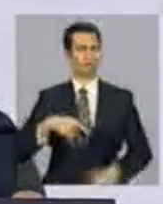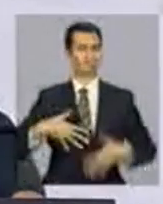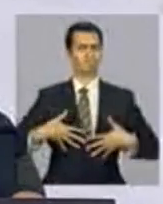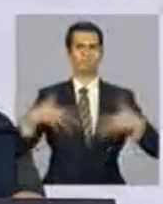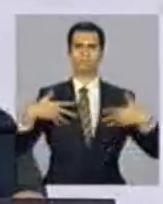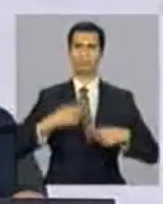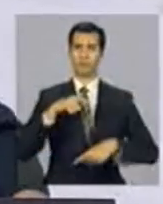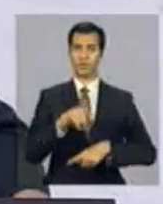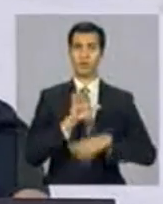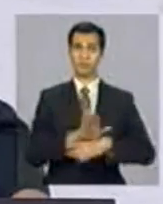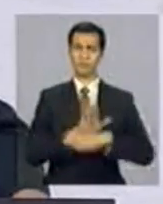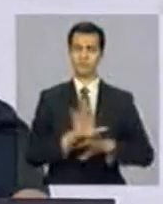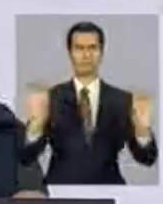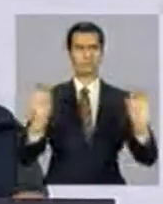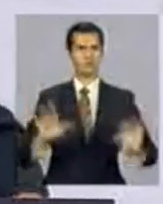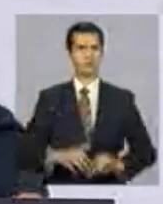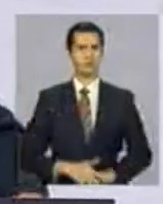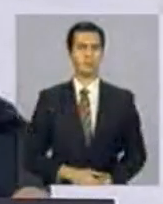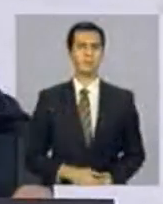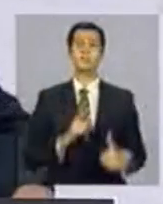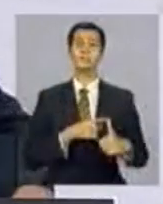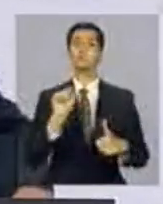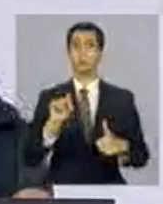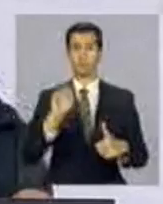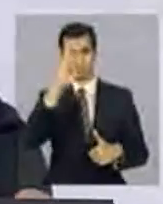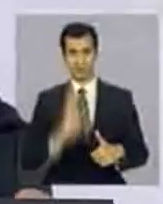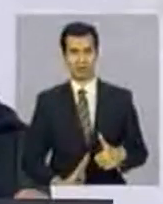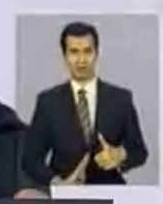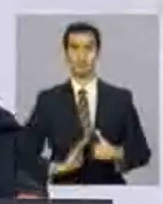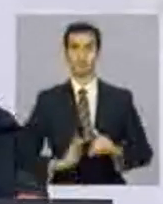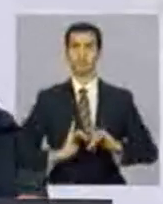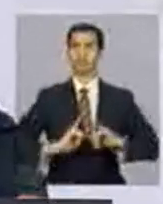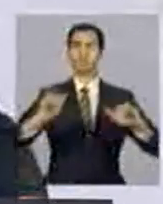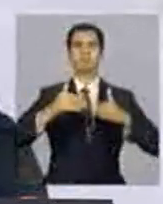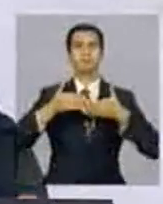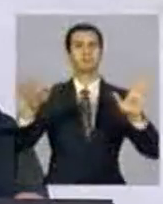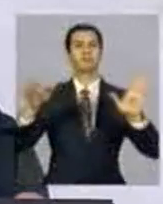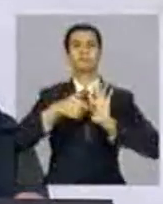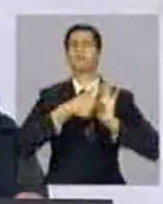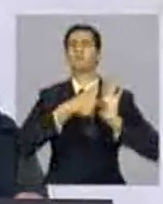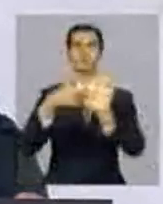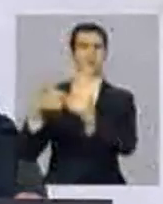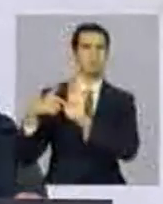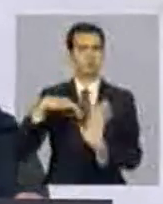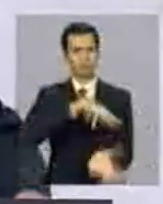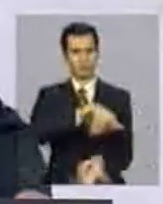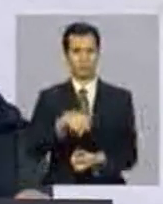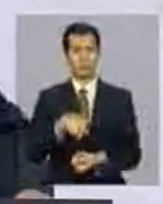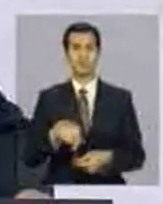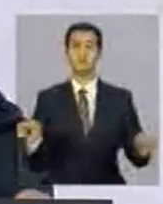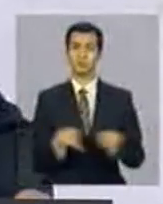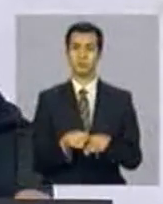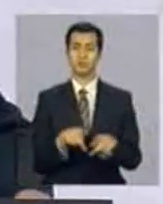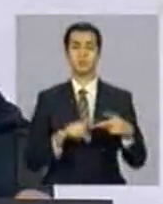papel essencial. Primeiro, de abrir o Brasil para o mundo. de permitir